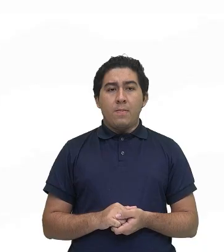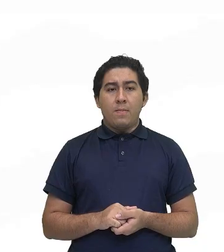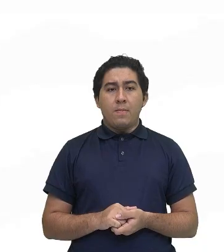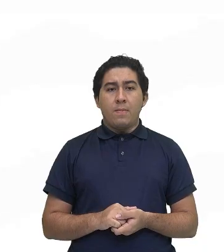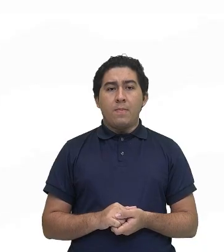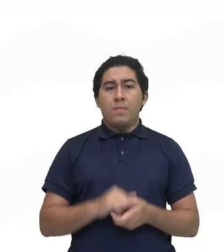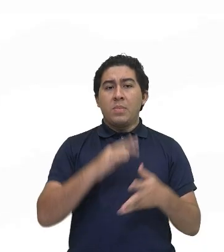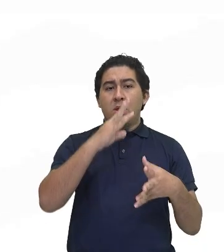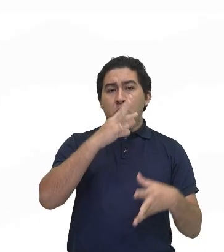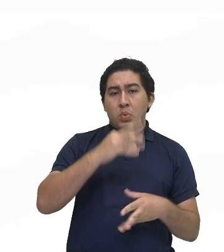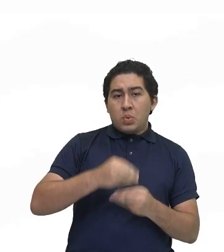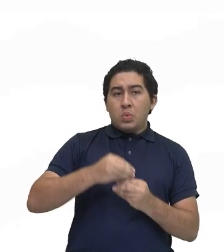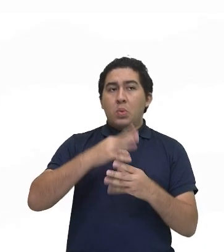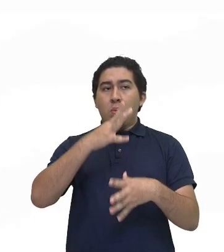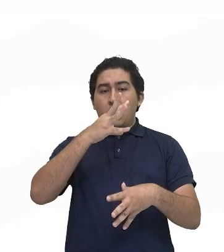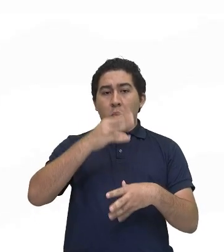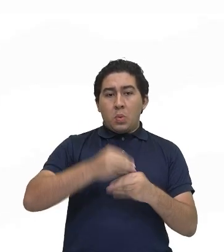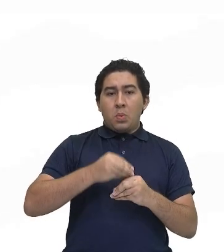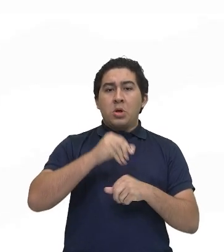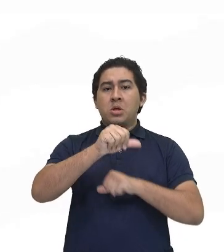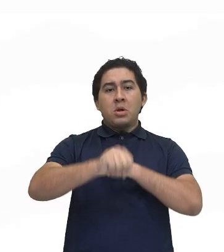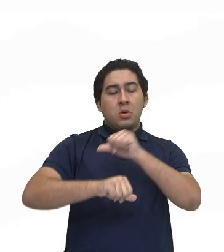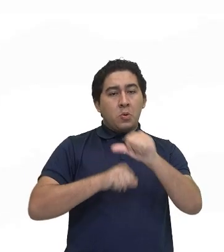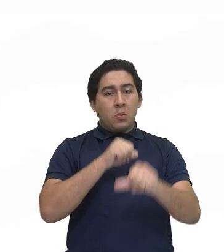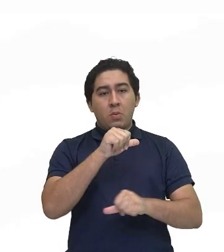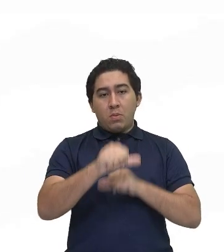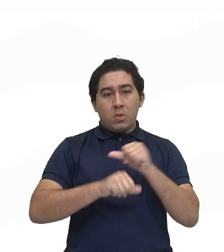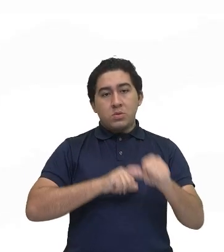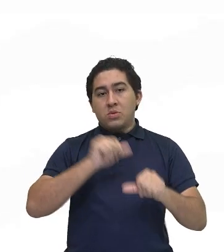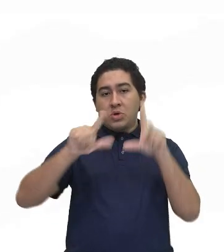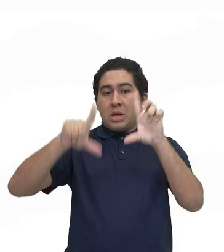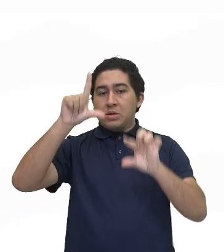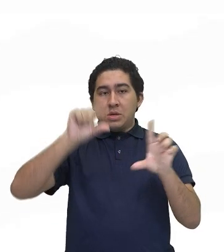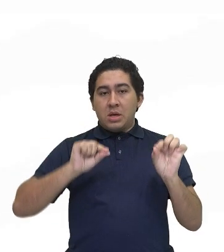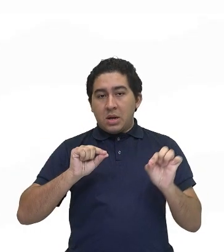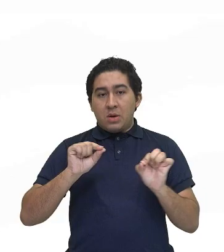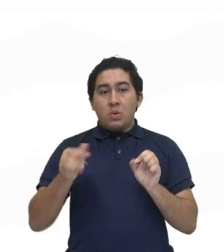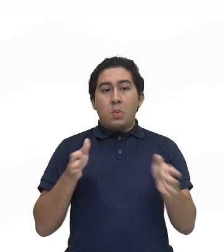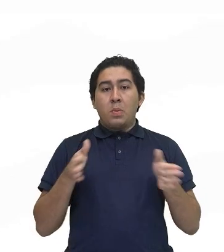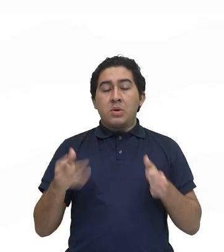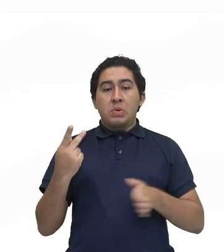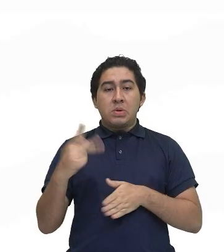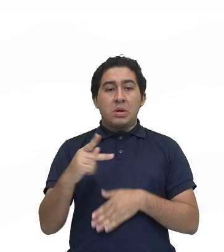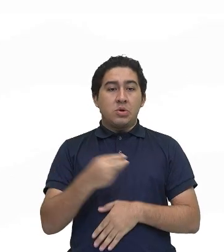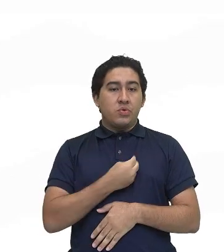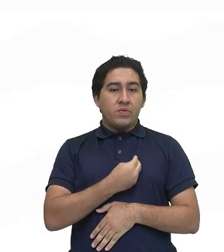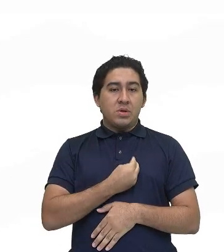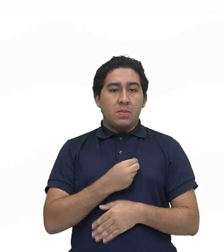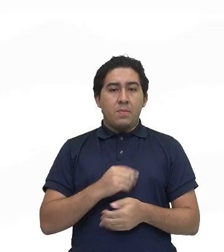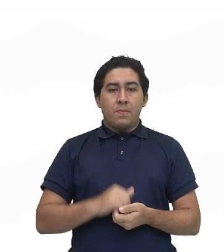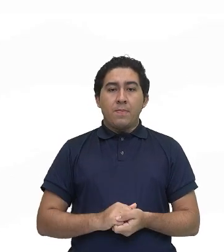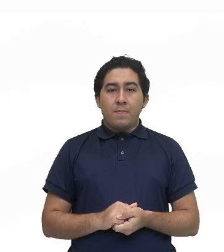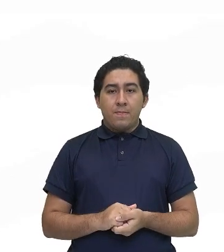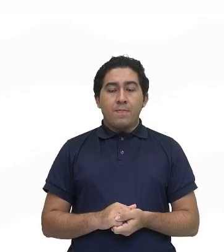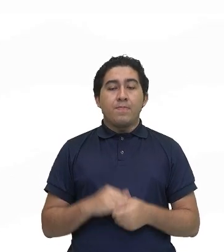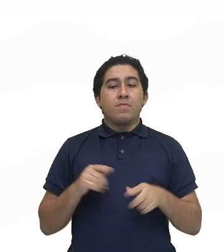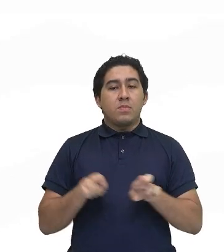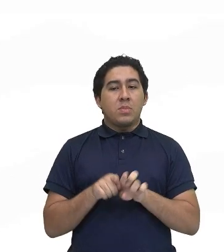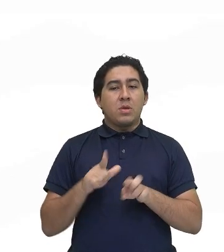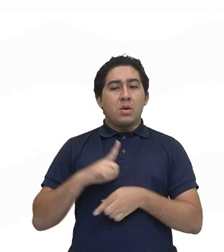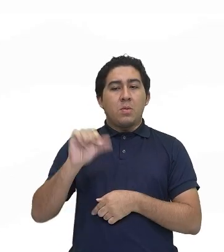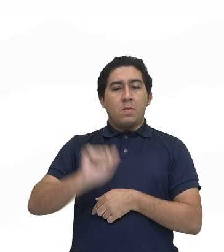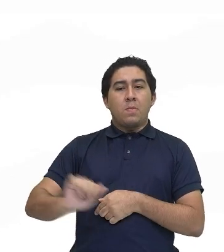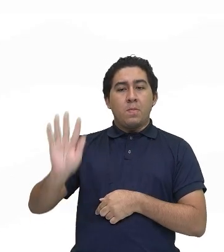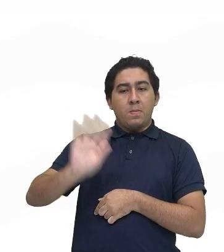das mudanças radicais de uma estrela durante o seu tempo de vida. Como nós temos na